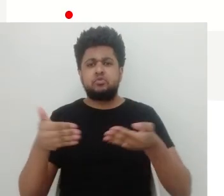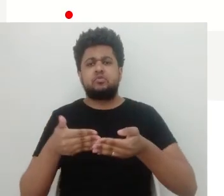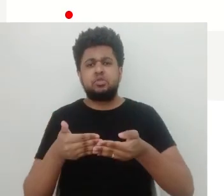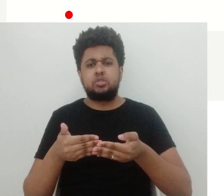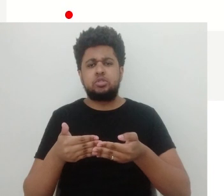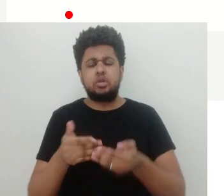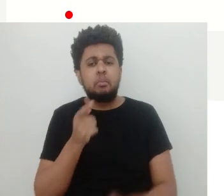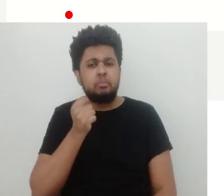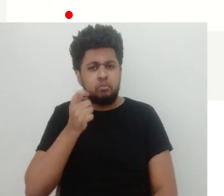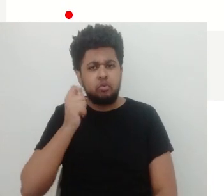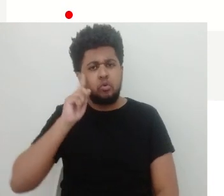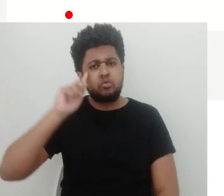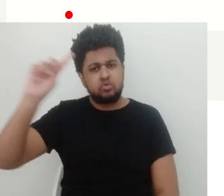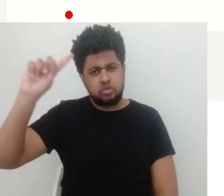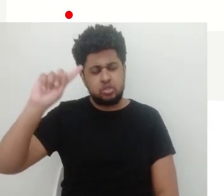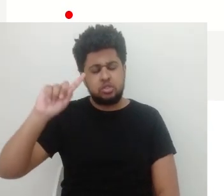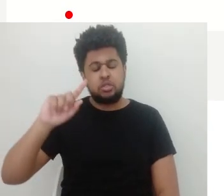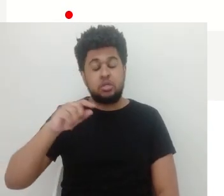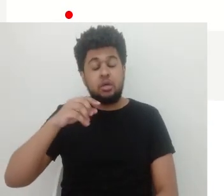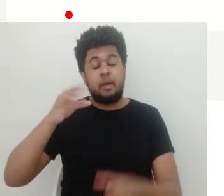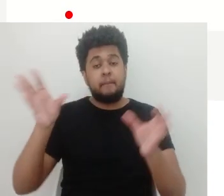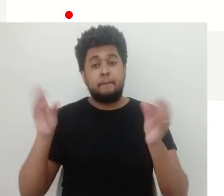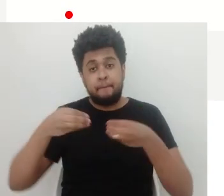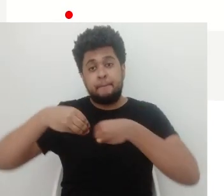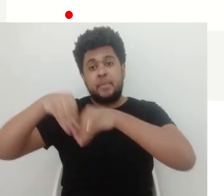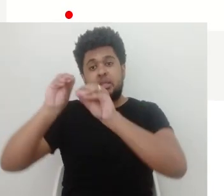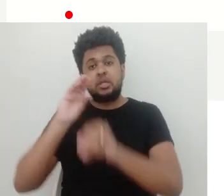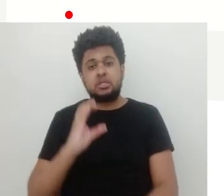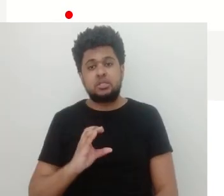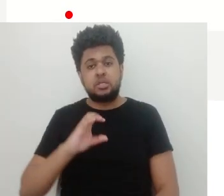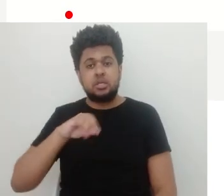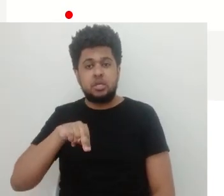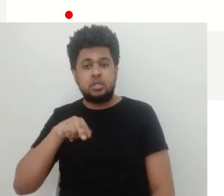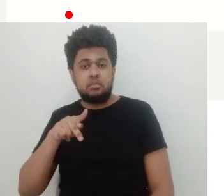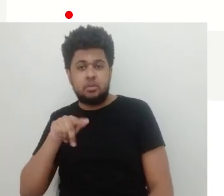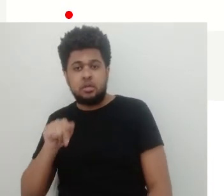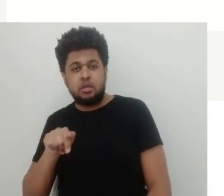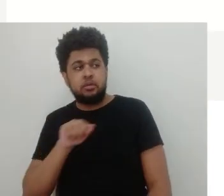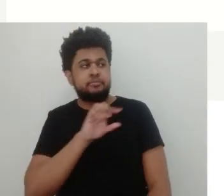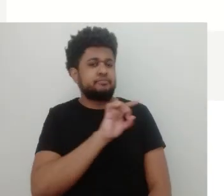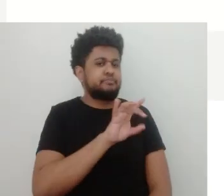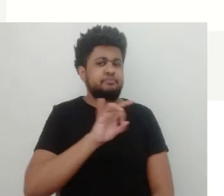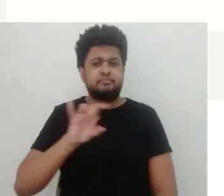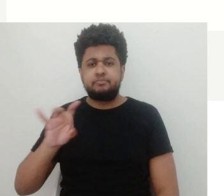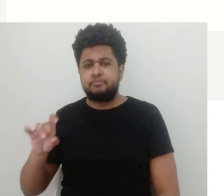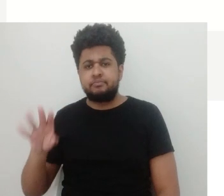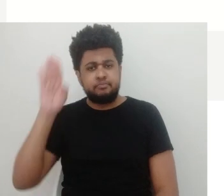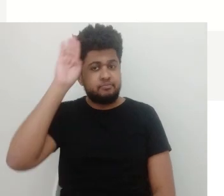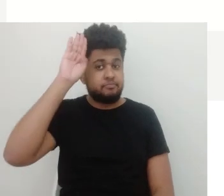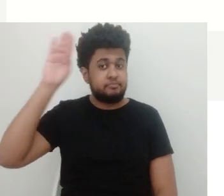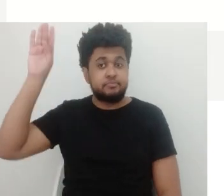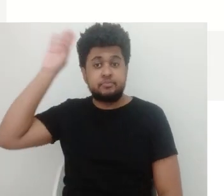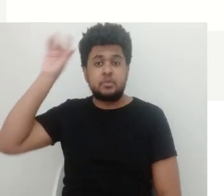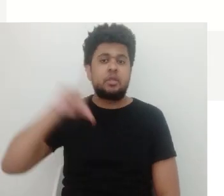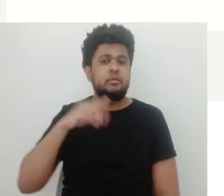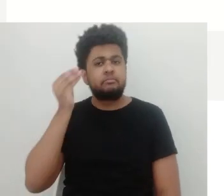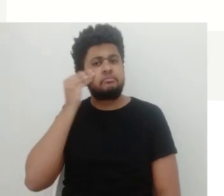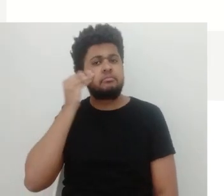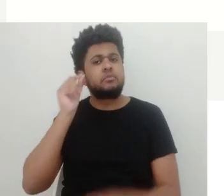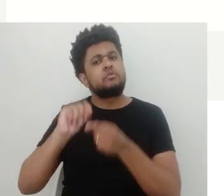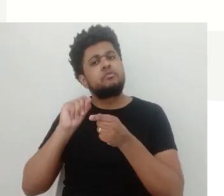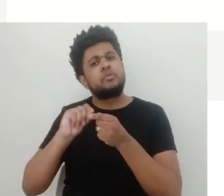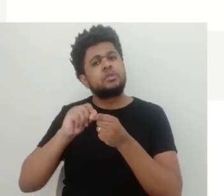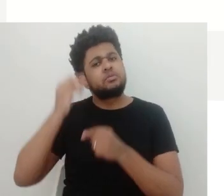algumas dessas reflexões vou tentar compartilhá-las aqui em perspectiva histórica. Né? Não combinamos, é claro,